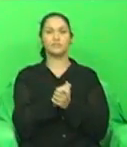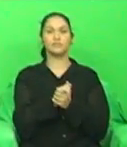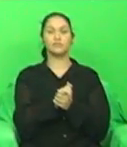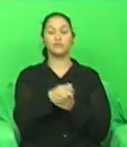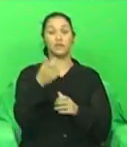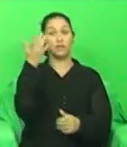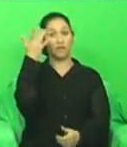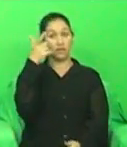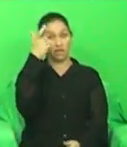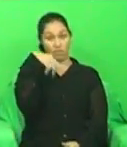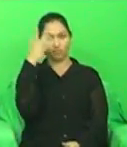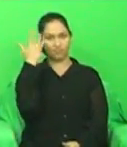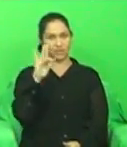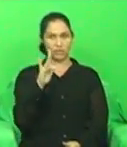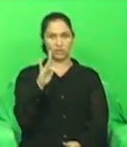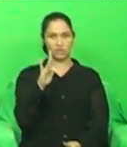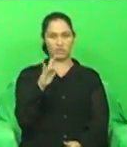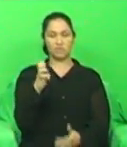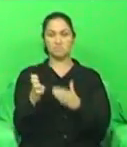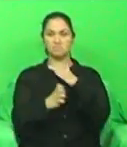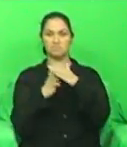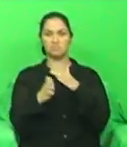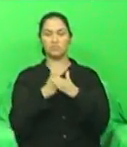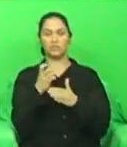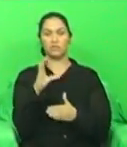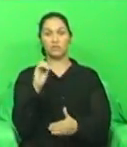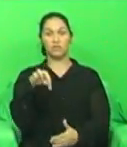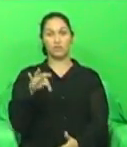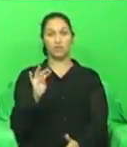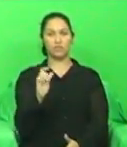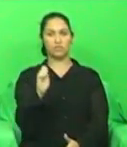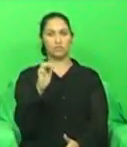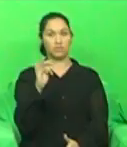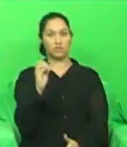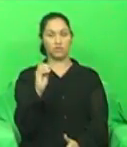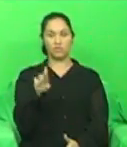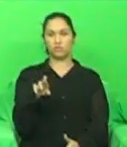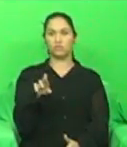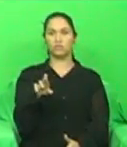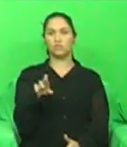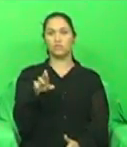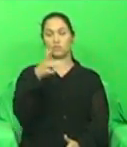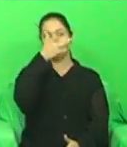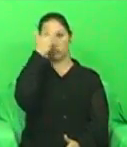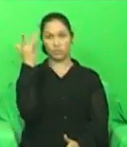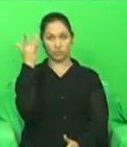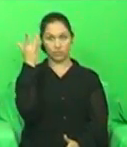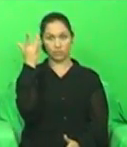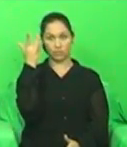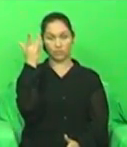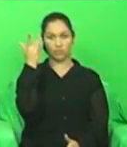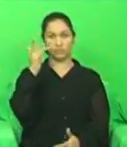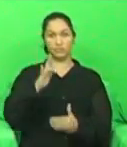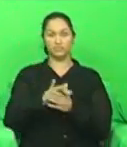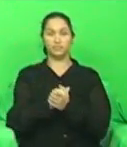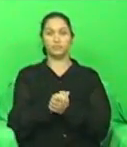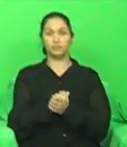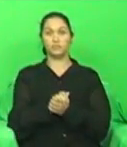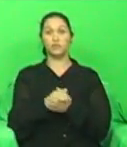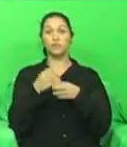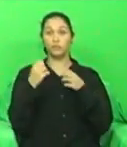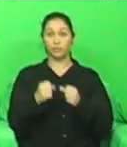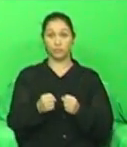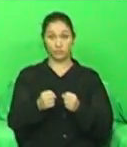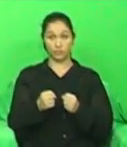contratou esse pessoal que fez a licitação para assim varredor de rua poderia estar prestando esse serviço de limpeza